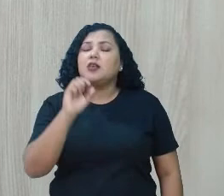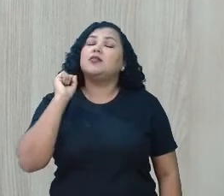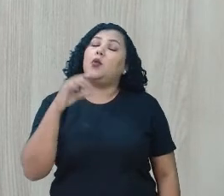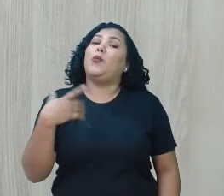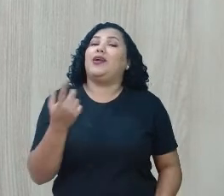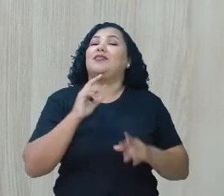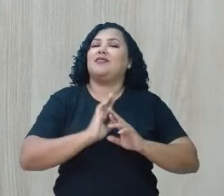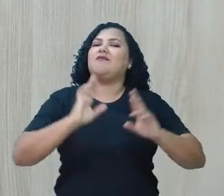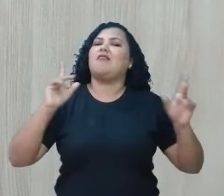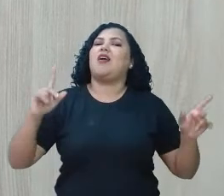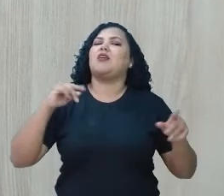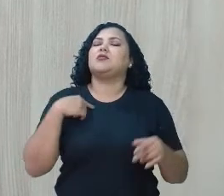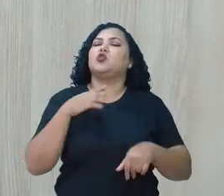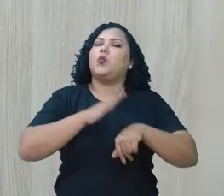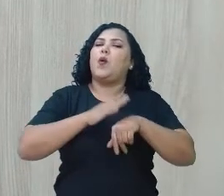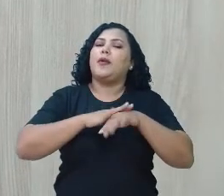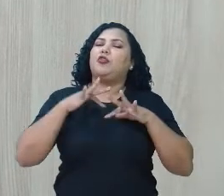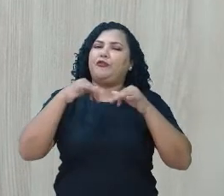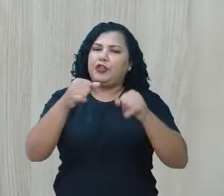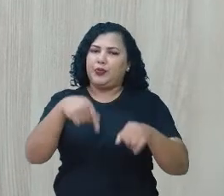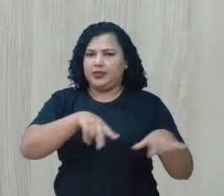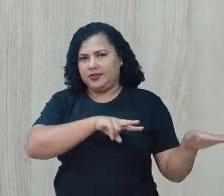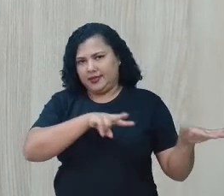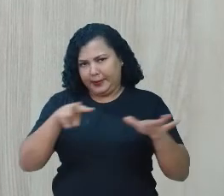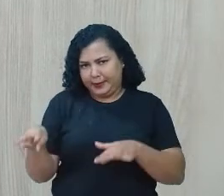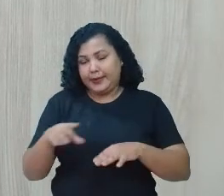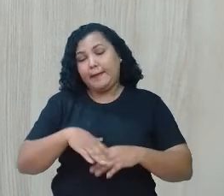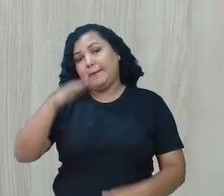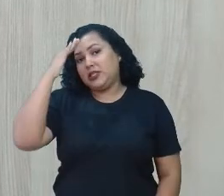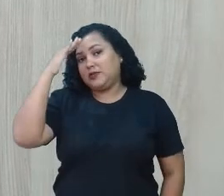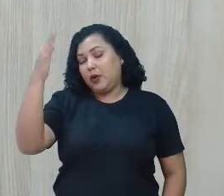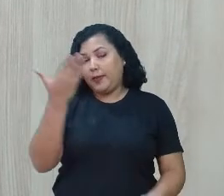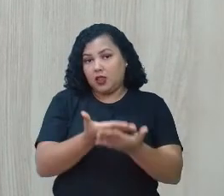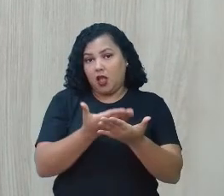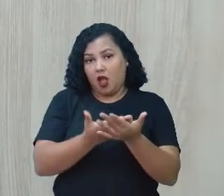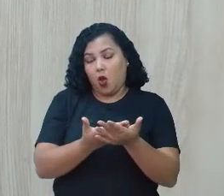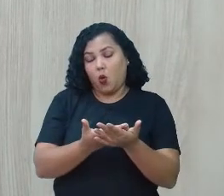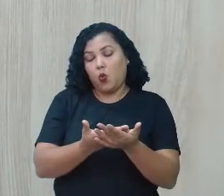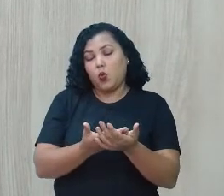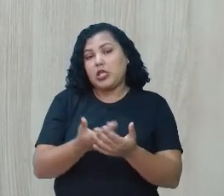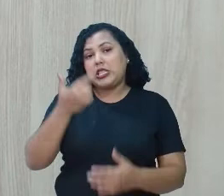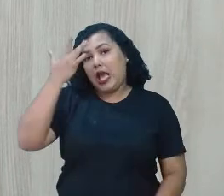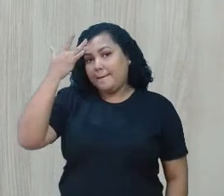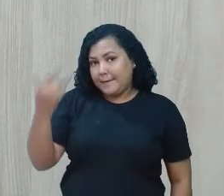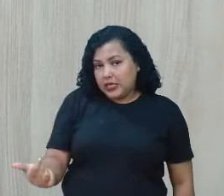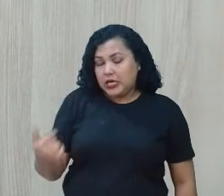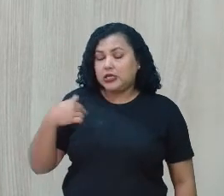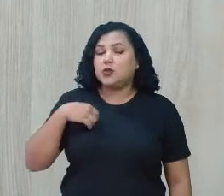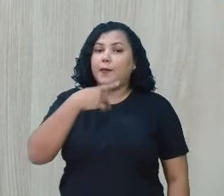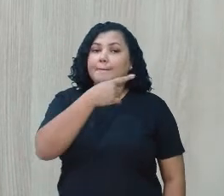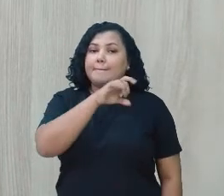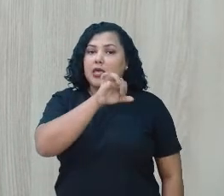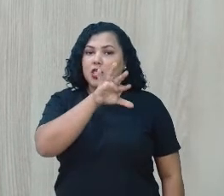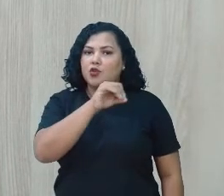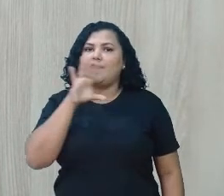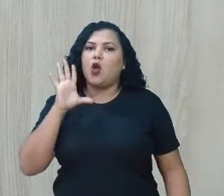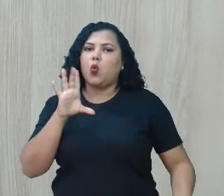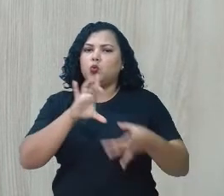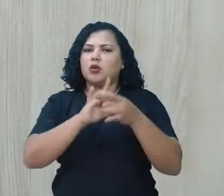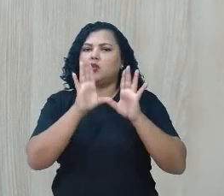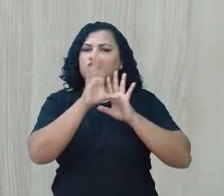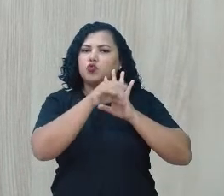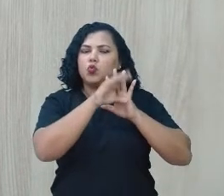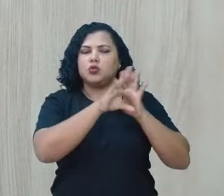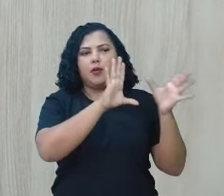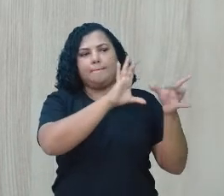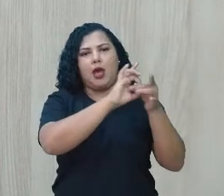muita diferença na parte final dessa semana, principalmente na aula de amanhã, onde o professor Pedro vai conectar todos esses conceitos aí.